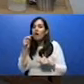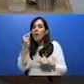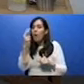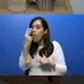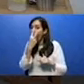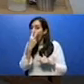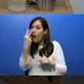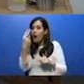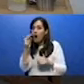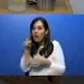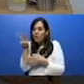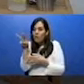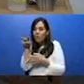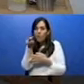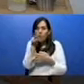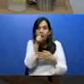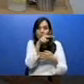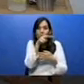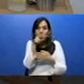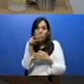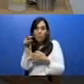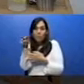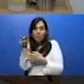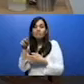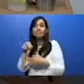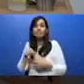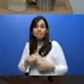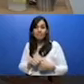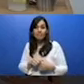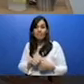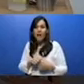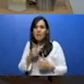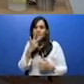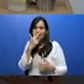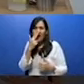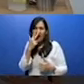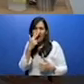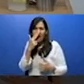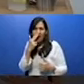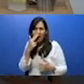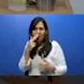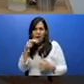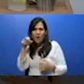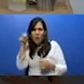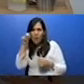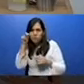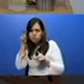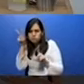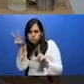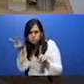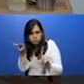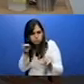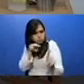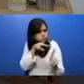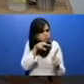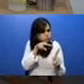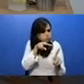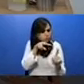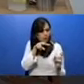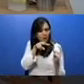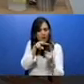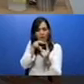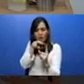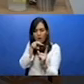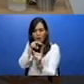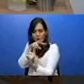dela, né? É um olhar muito expressivo, que parece que te acompanha. Aonde você for, parece que a Mona Lisa está te